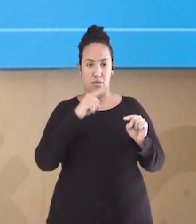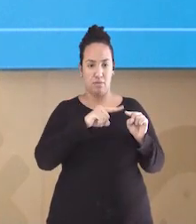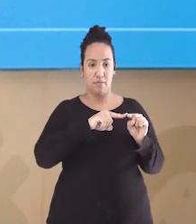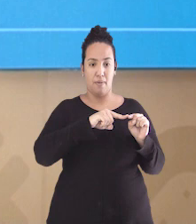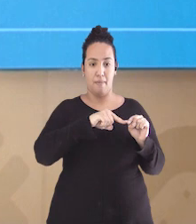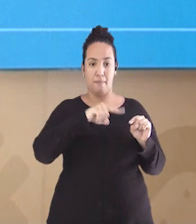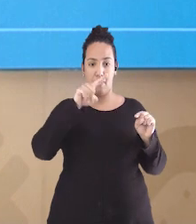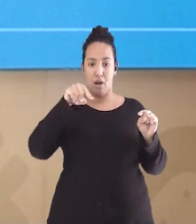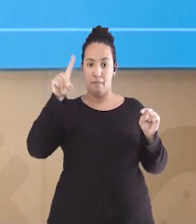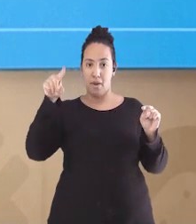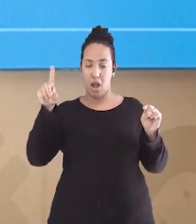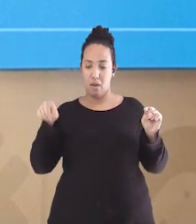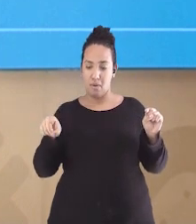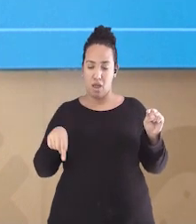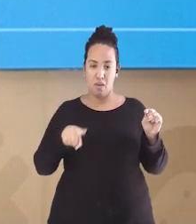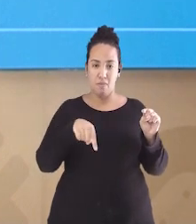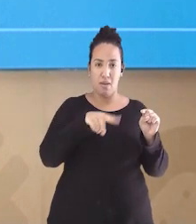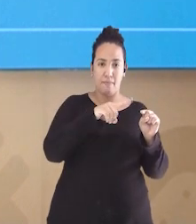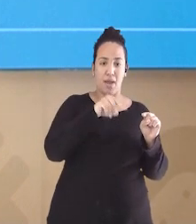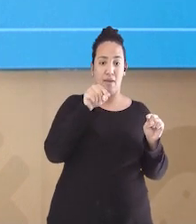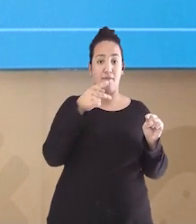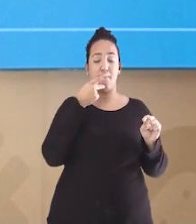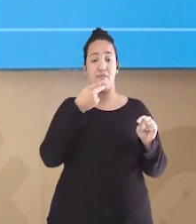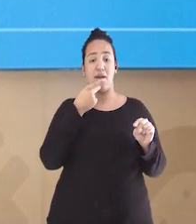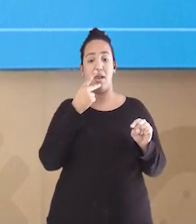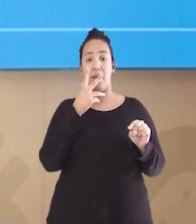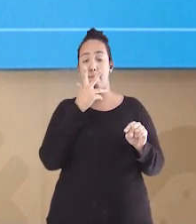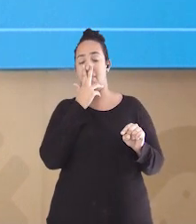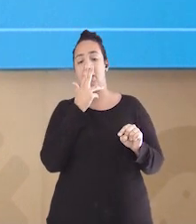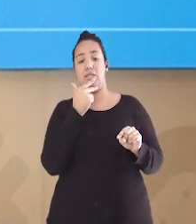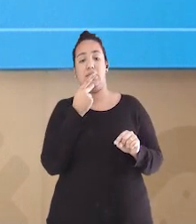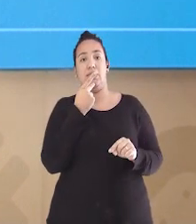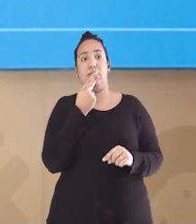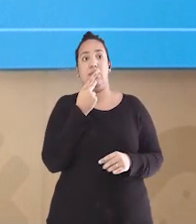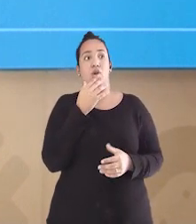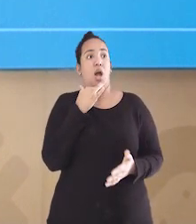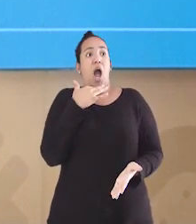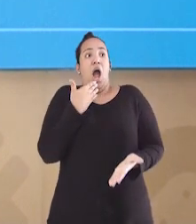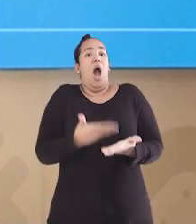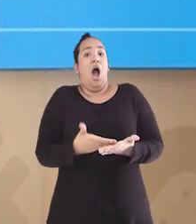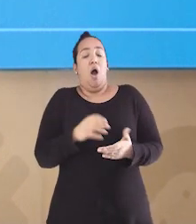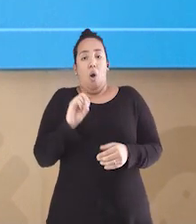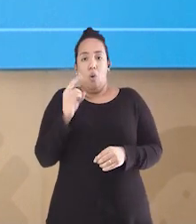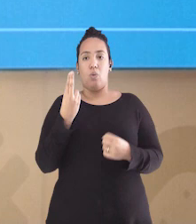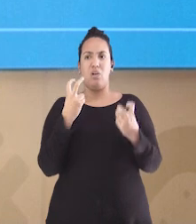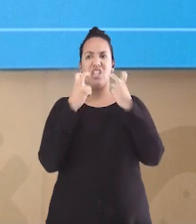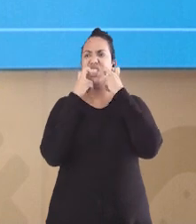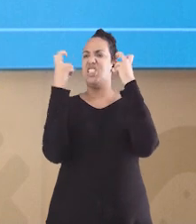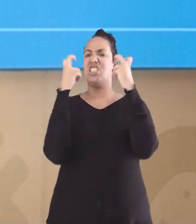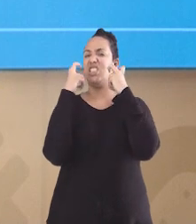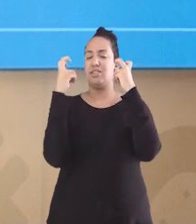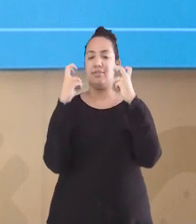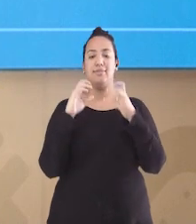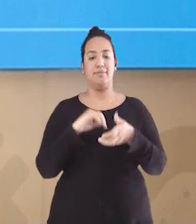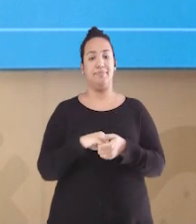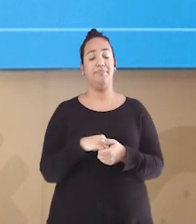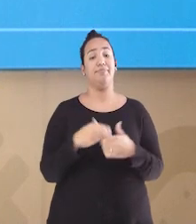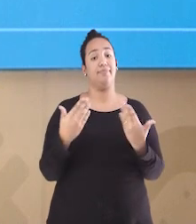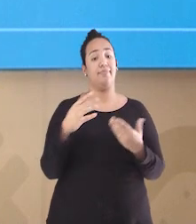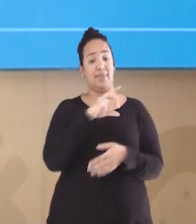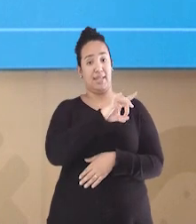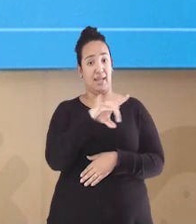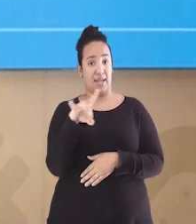são balões de fala também, mas aí essa fala é ou de susto ou de grito.